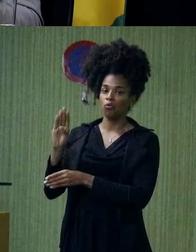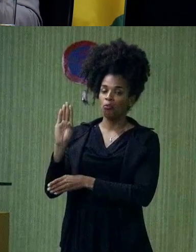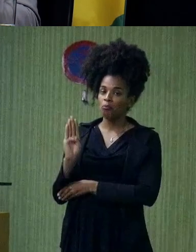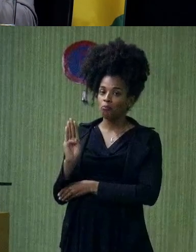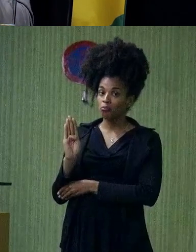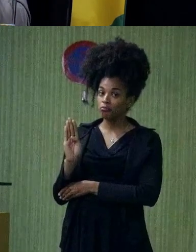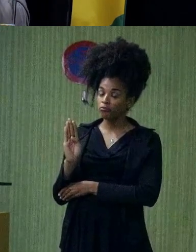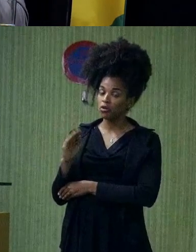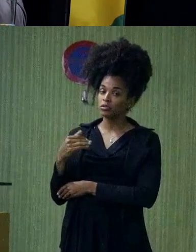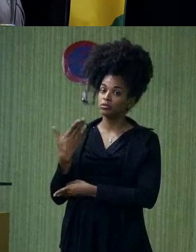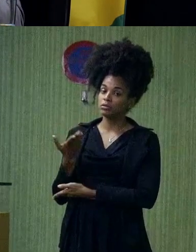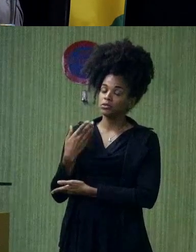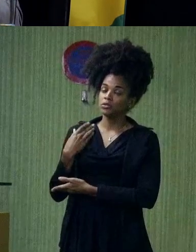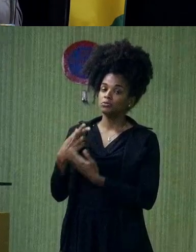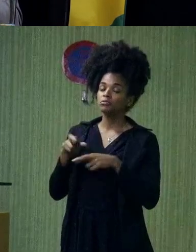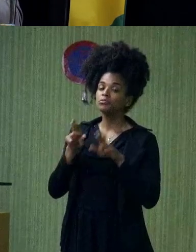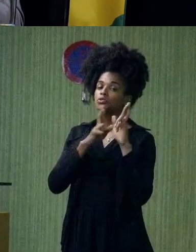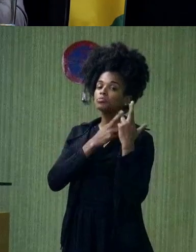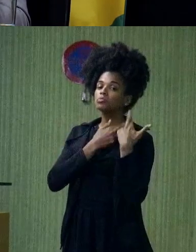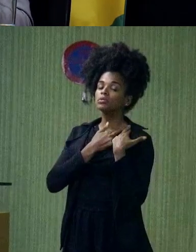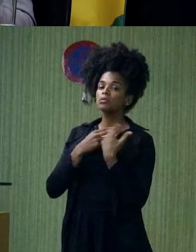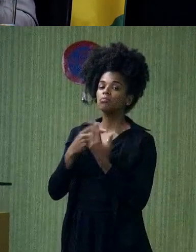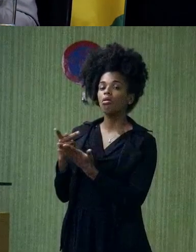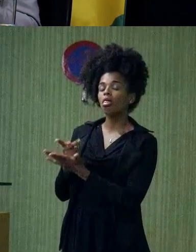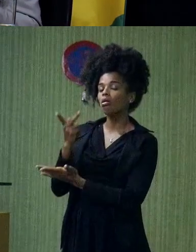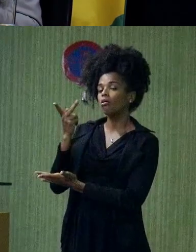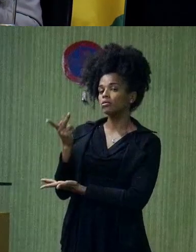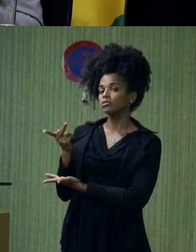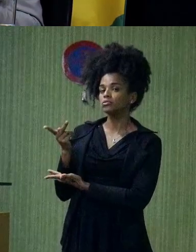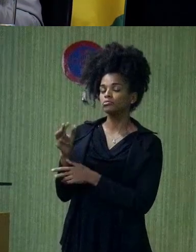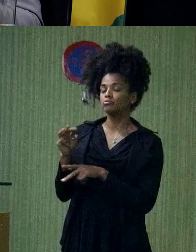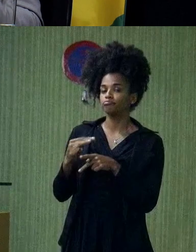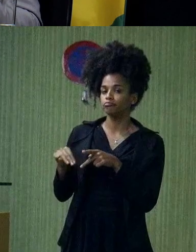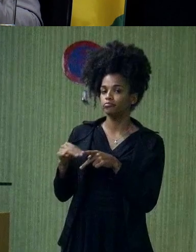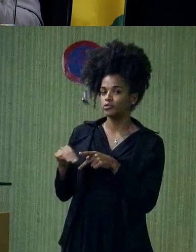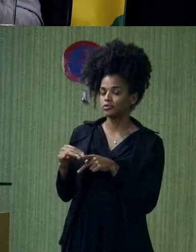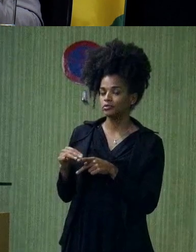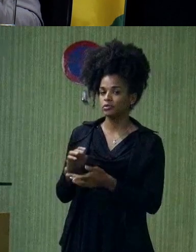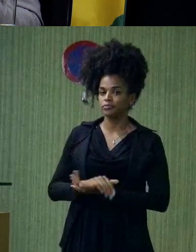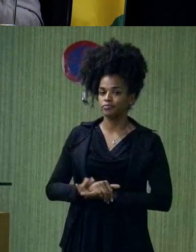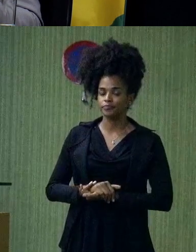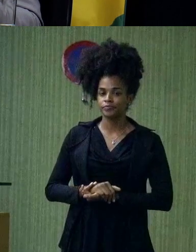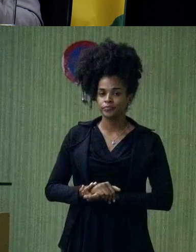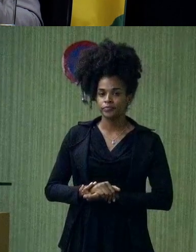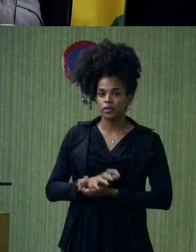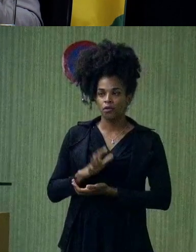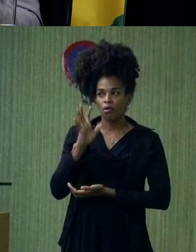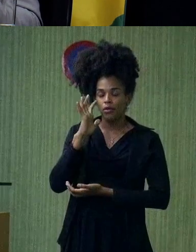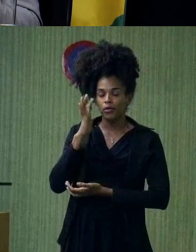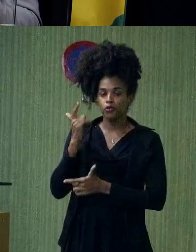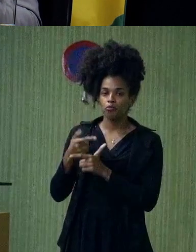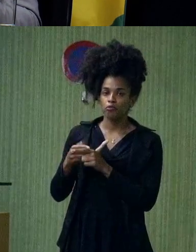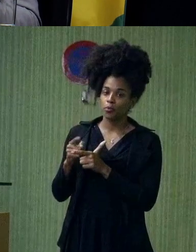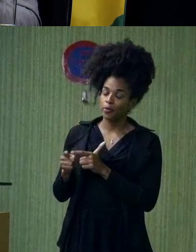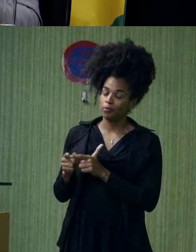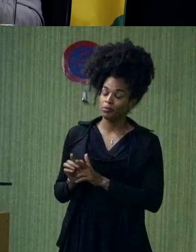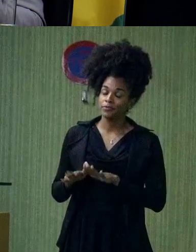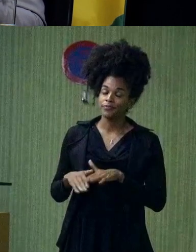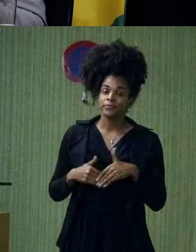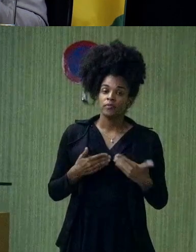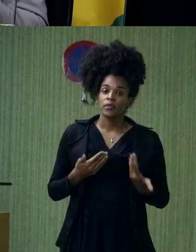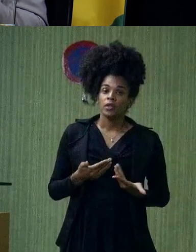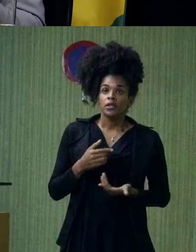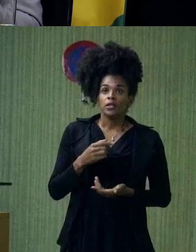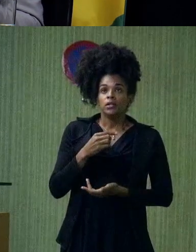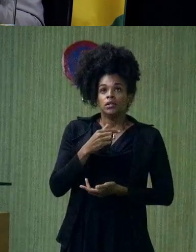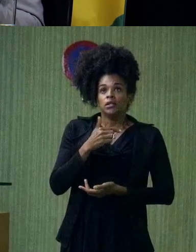resolutividade da atuação ministerial veja que interessante né E 2.90